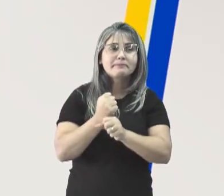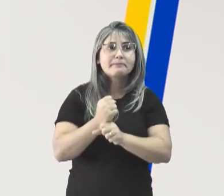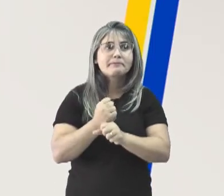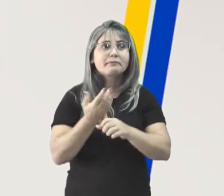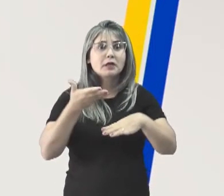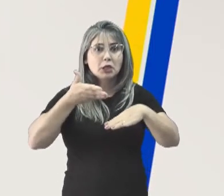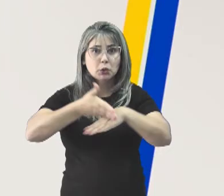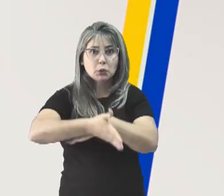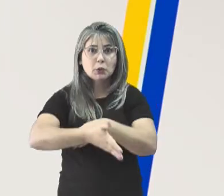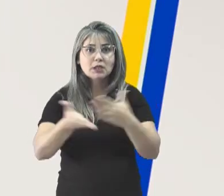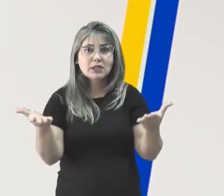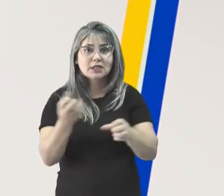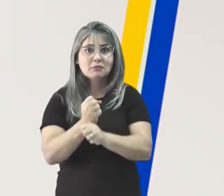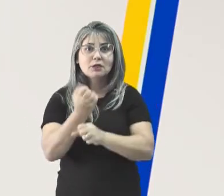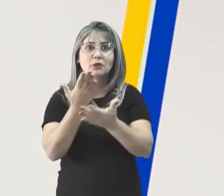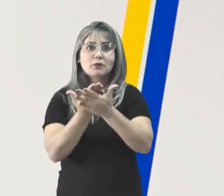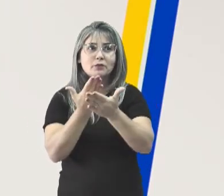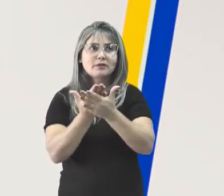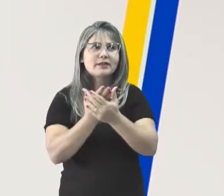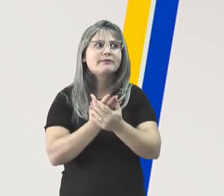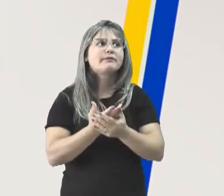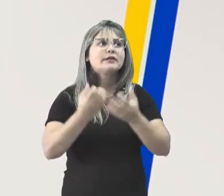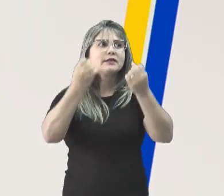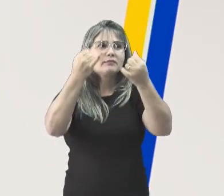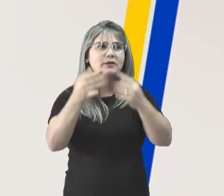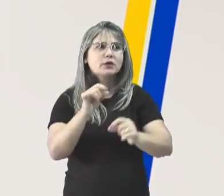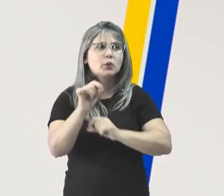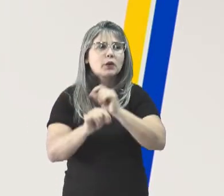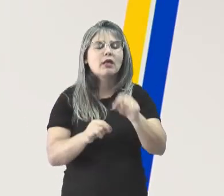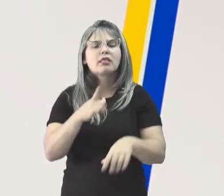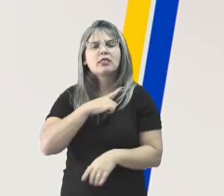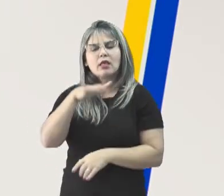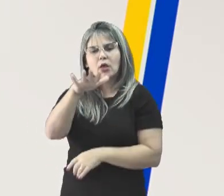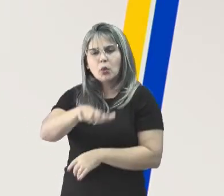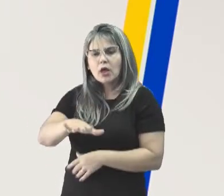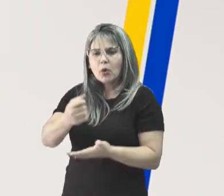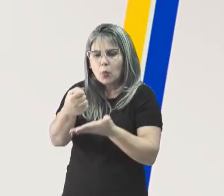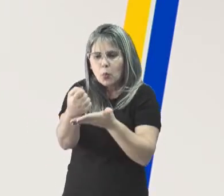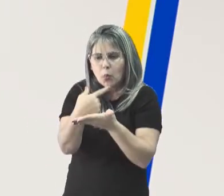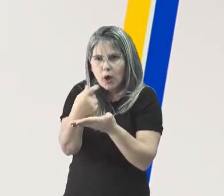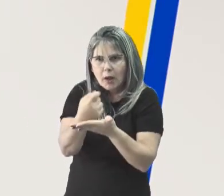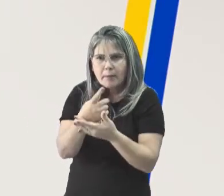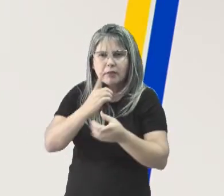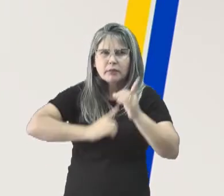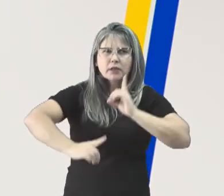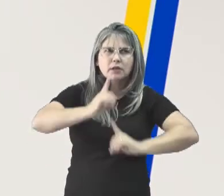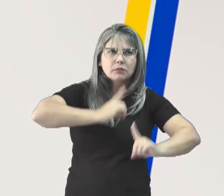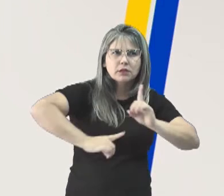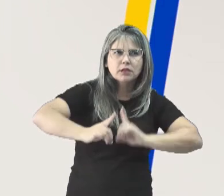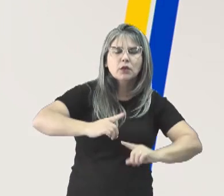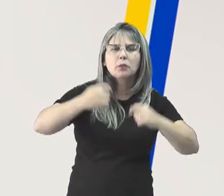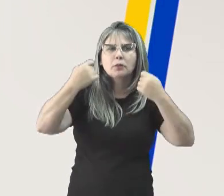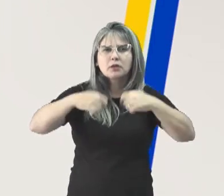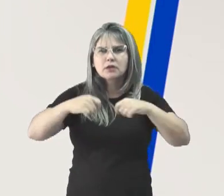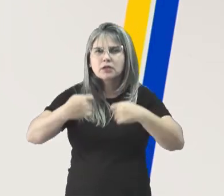ó, um determinado medicamento antidepressivo deve ser tomado por um